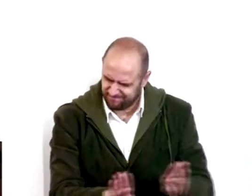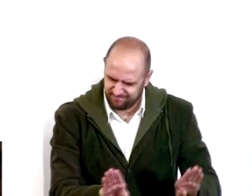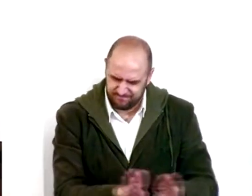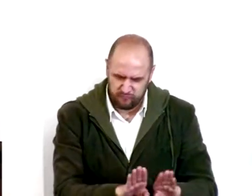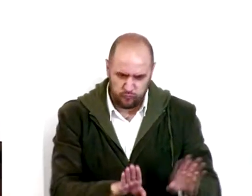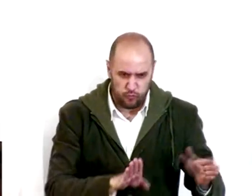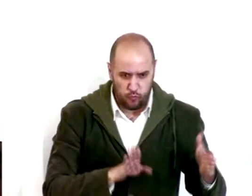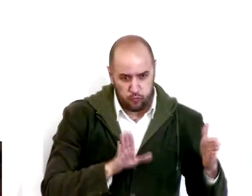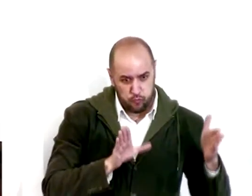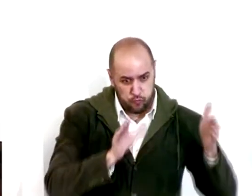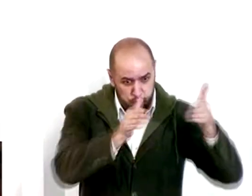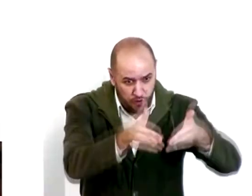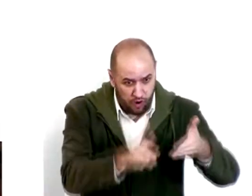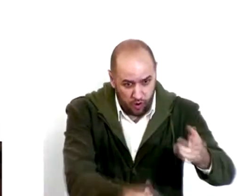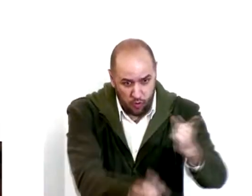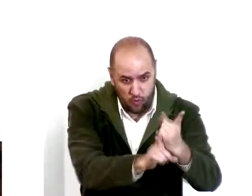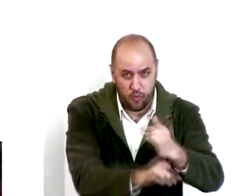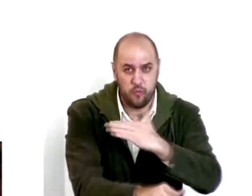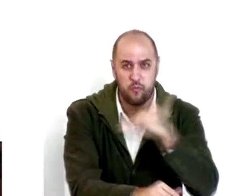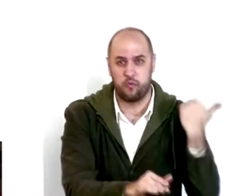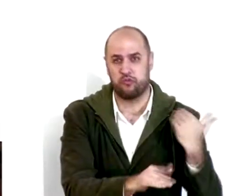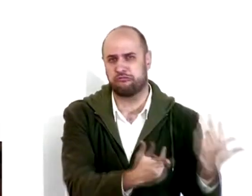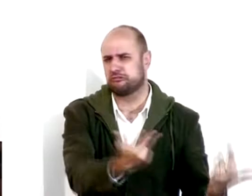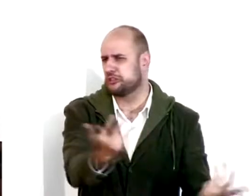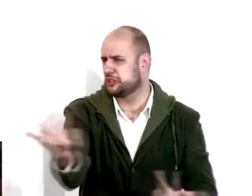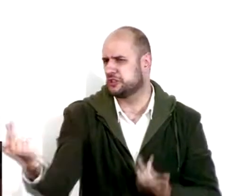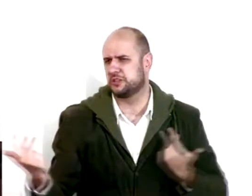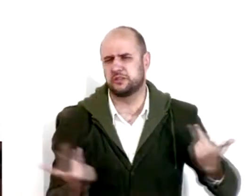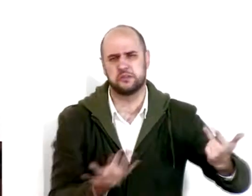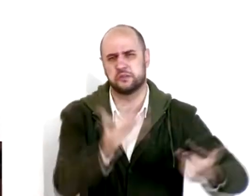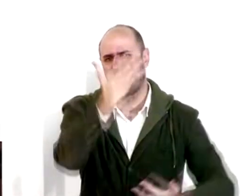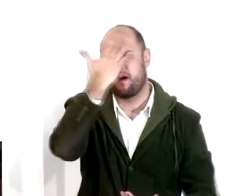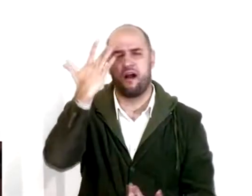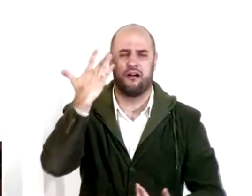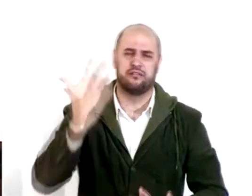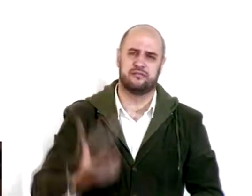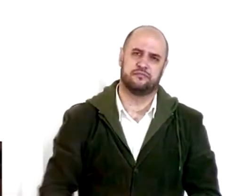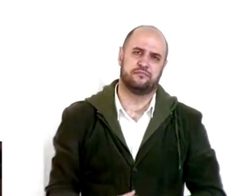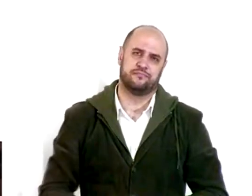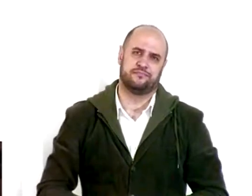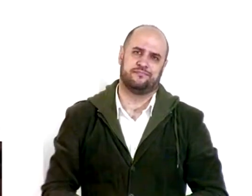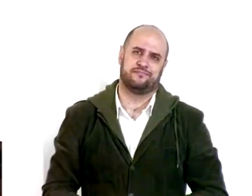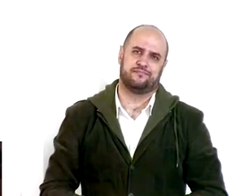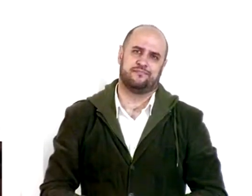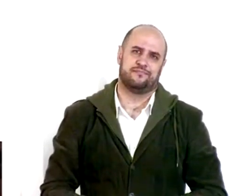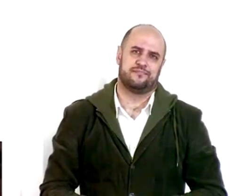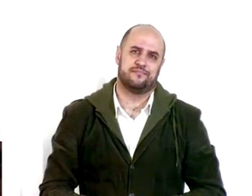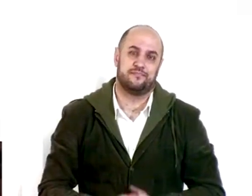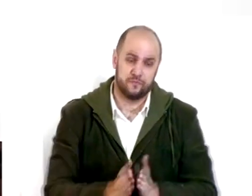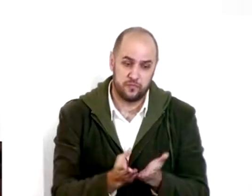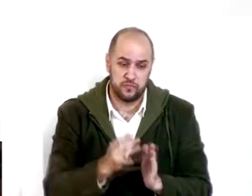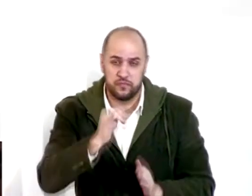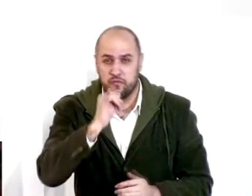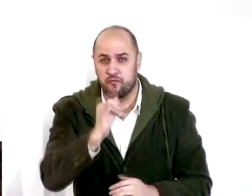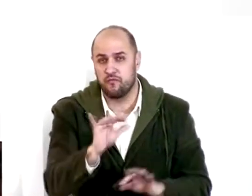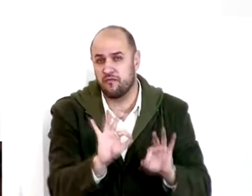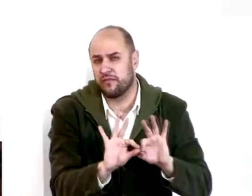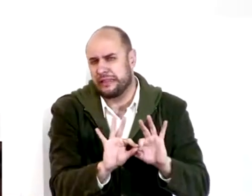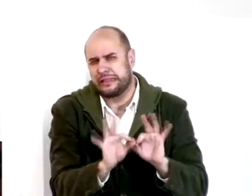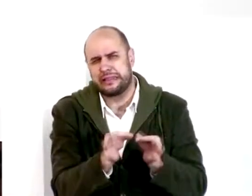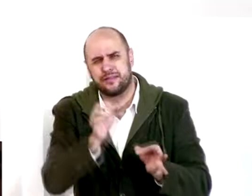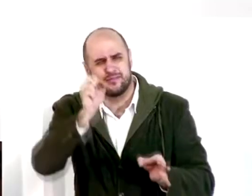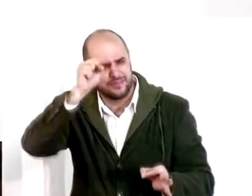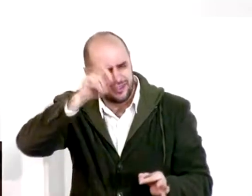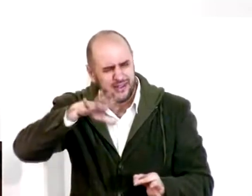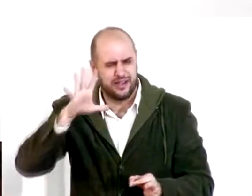encontro da morte com todos os demais homens. O que o texto nos diz de uma forma bem simples e